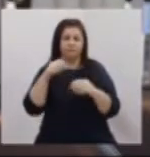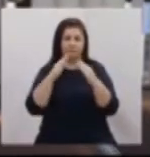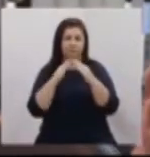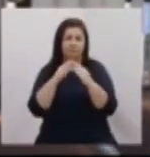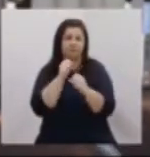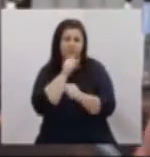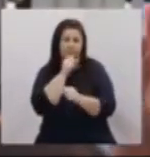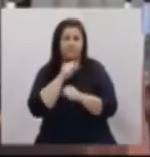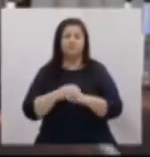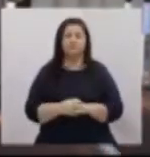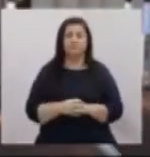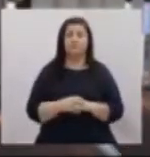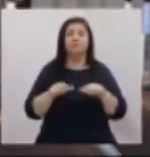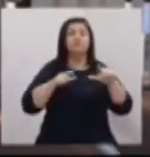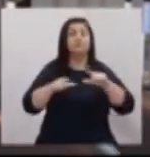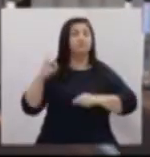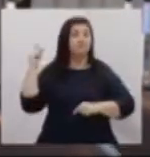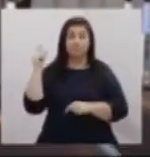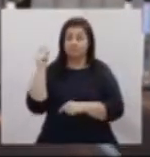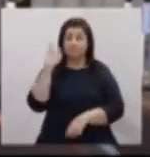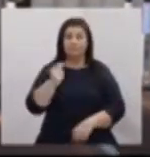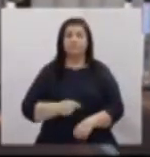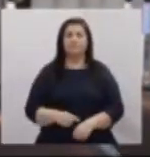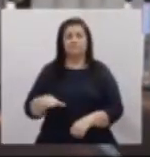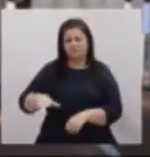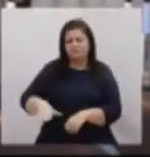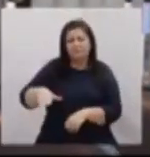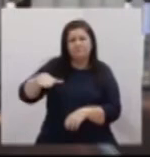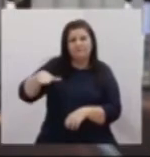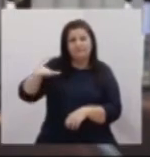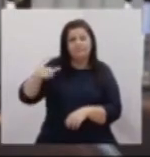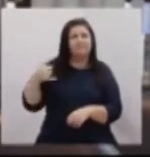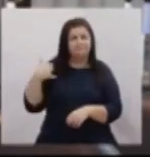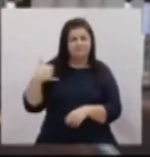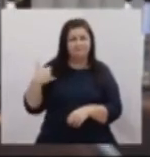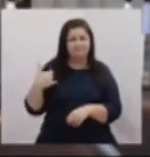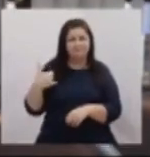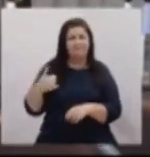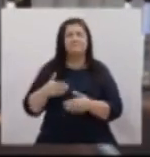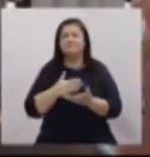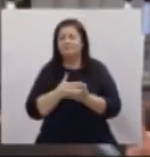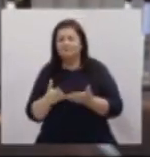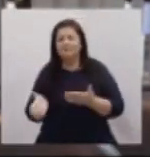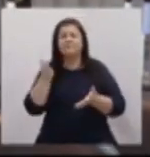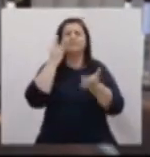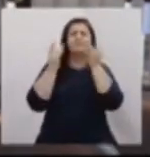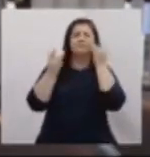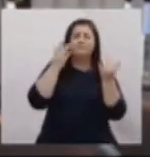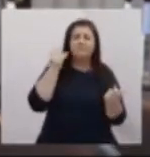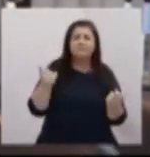Então eu faço vários trabalhos na paróquia desde muito cedo, desde muito pequeno mesmo, sempre ajudando em leituras, teatros,